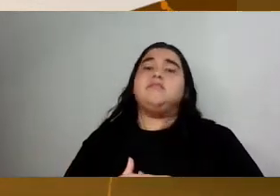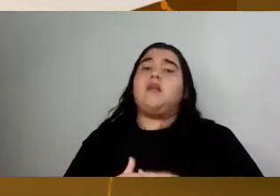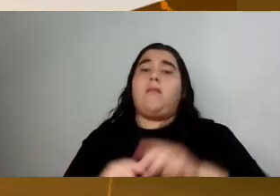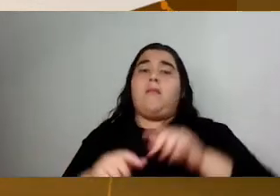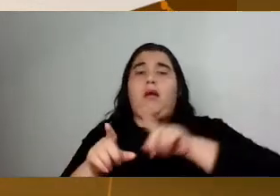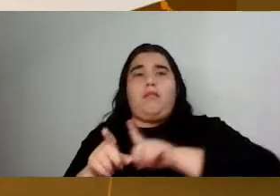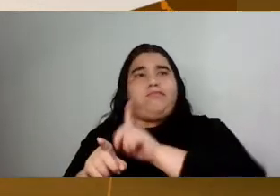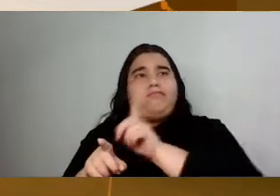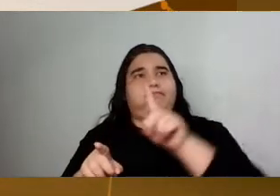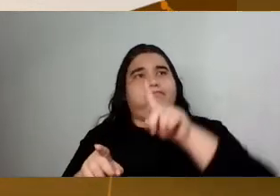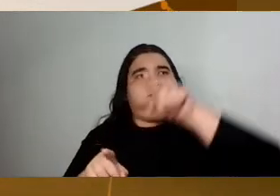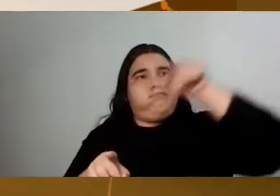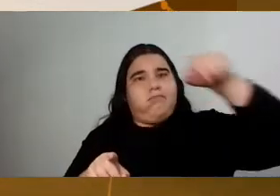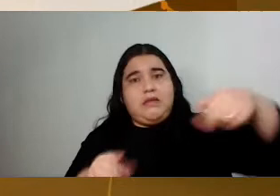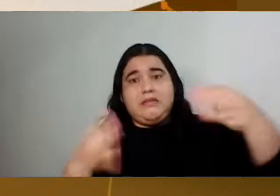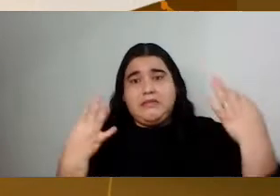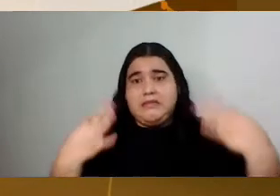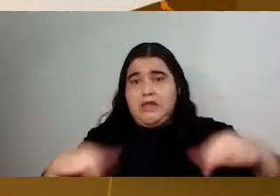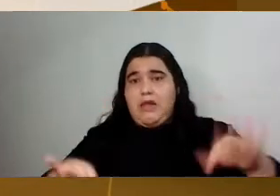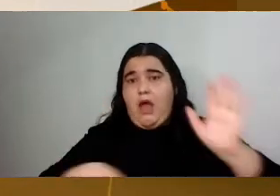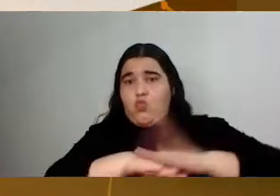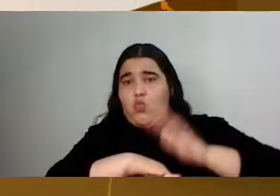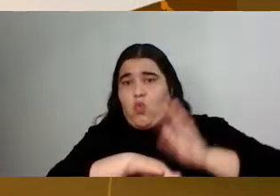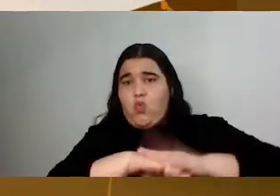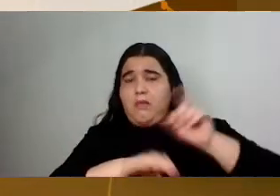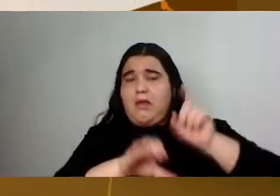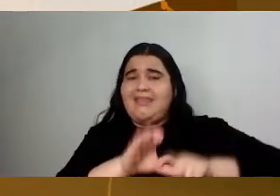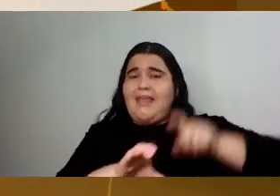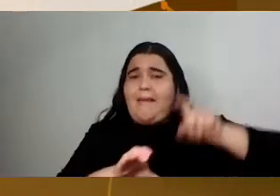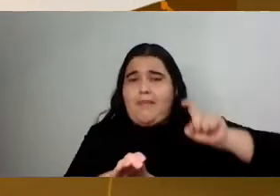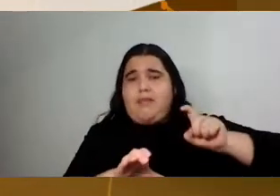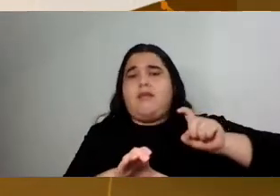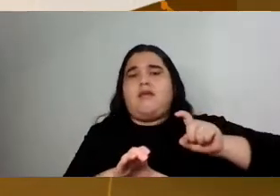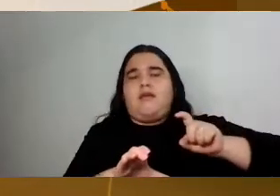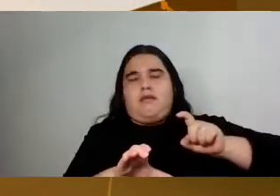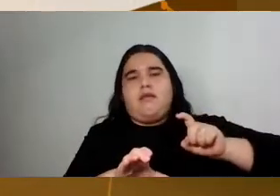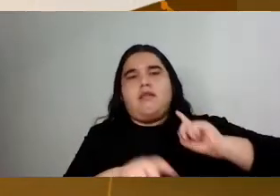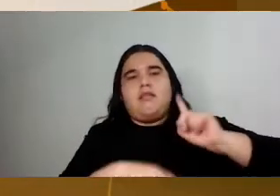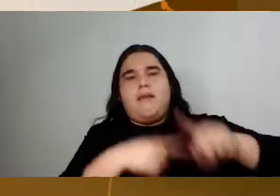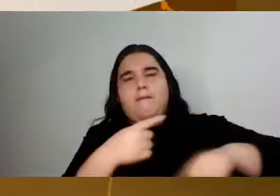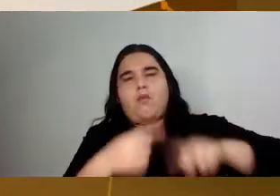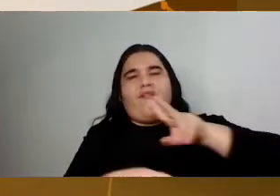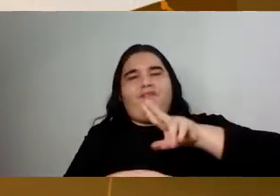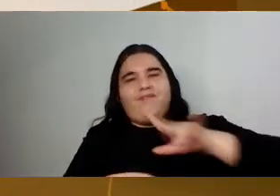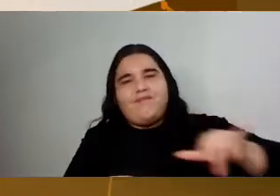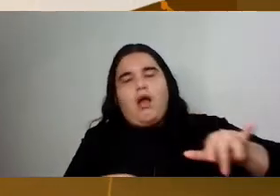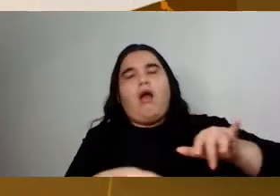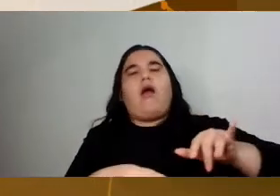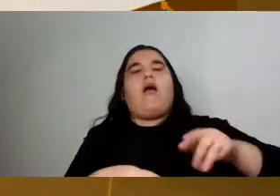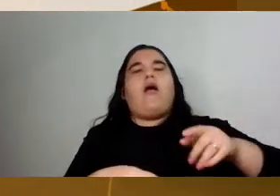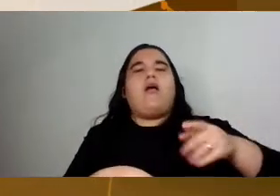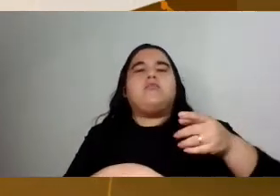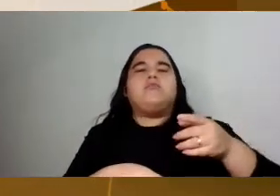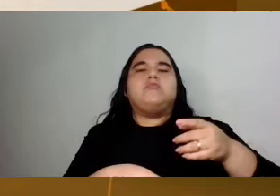forma autônoma, independente, né, depois que a gente instala, faz todas as verificações,